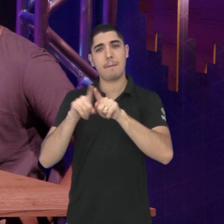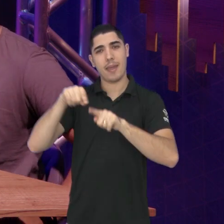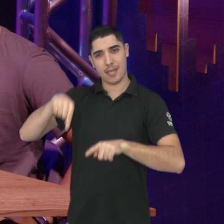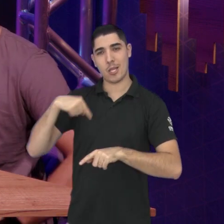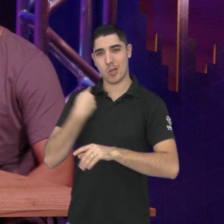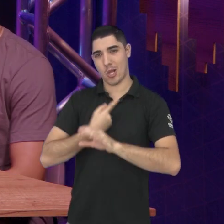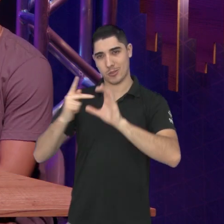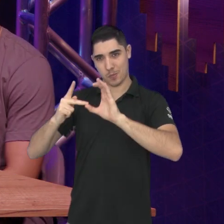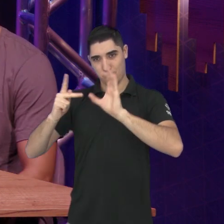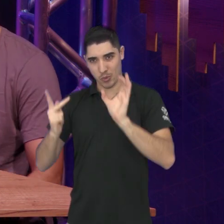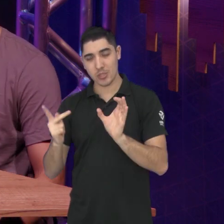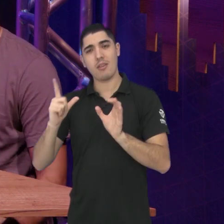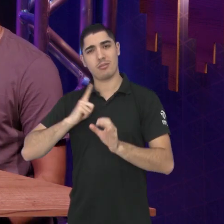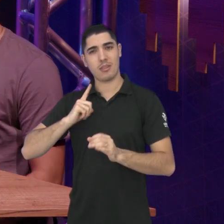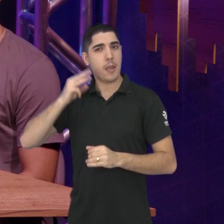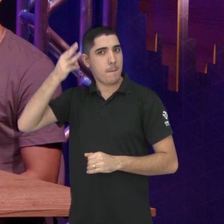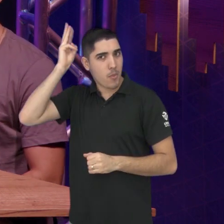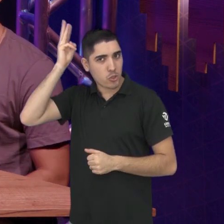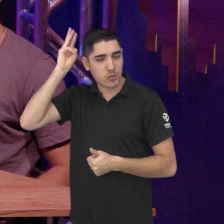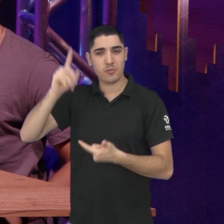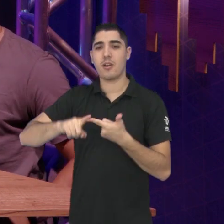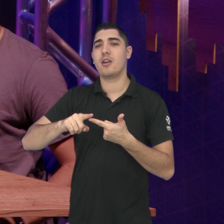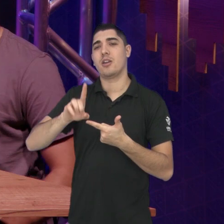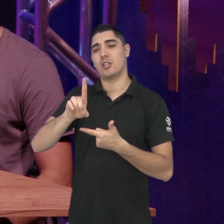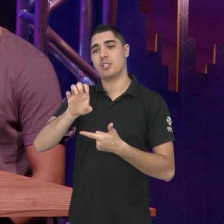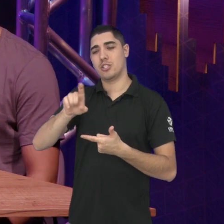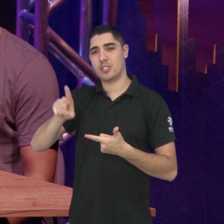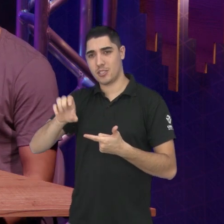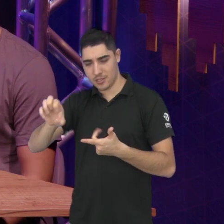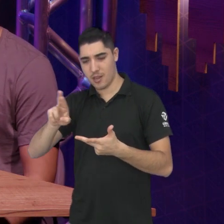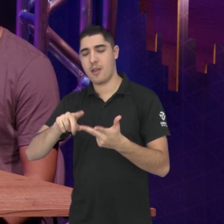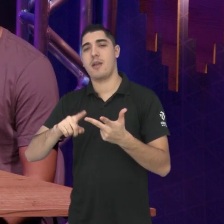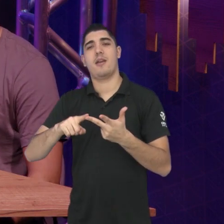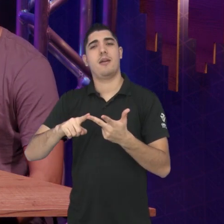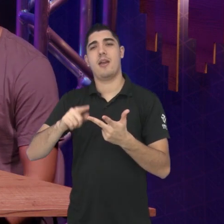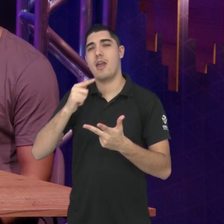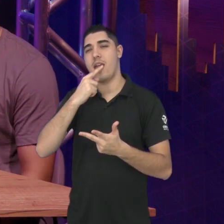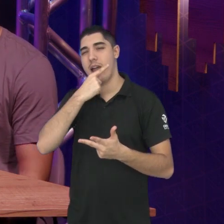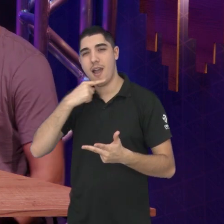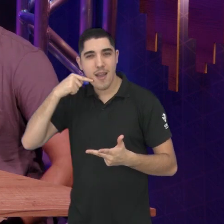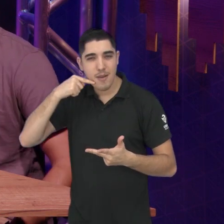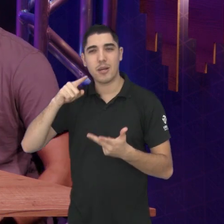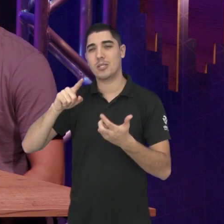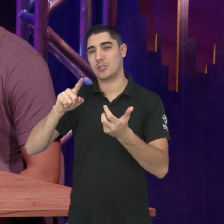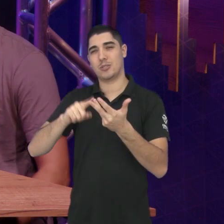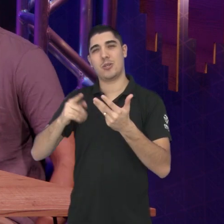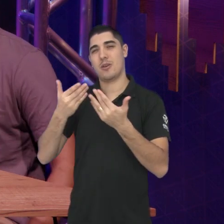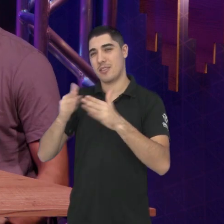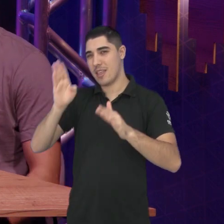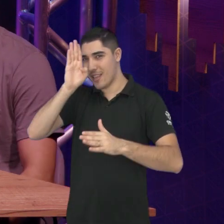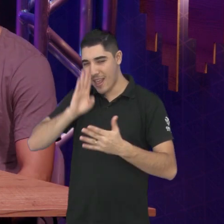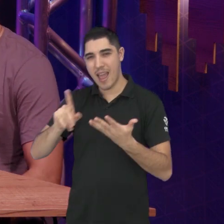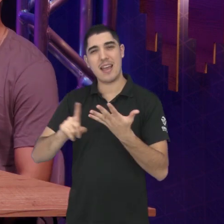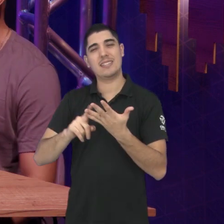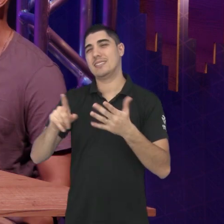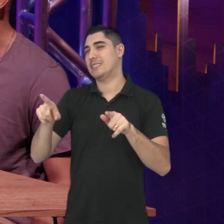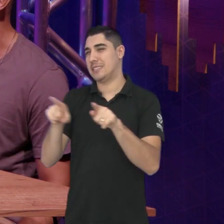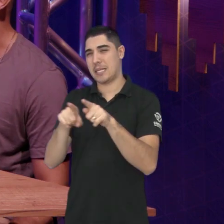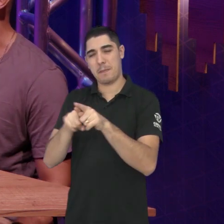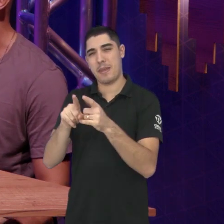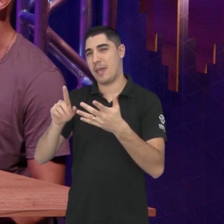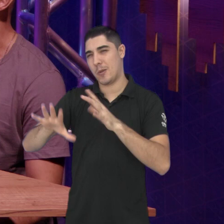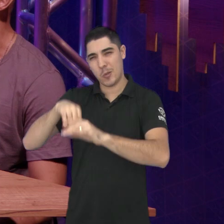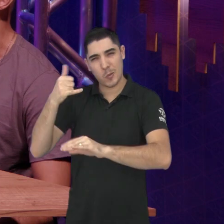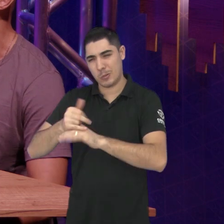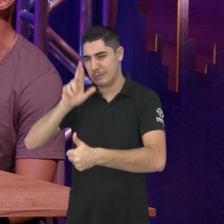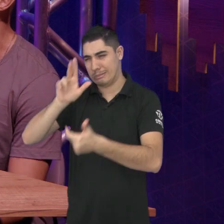as redes sociais. A gente tá no Spotify, no Deezer, no Amazon Music, no YouTube, na TV aberta. Não tem desculpa para não